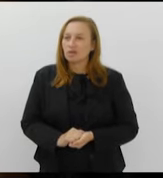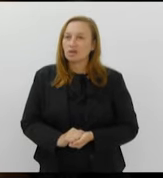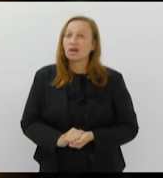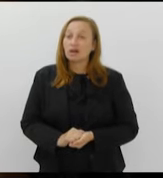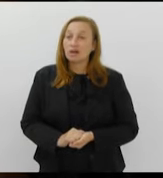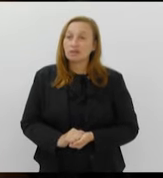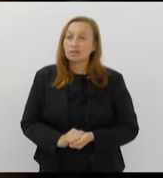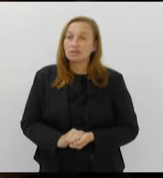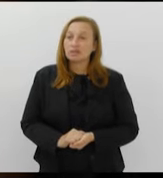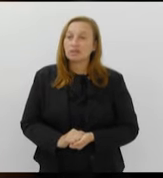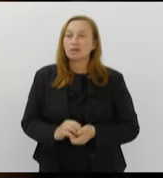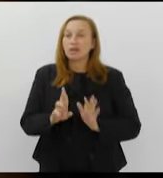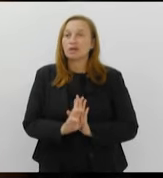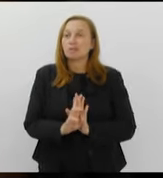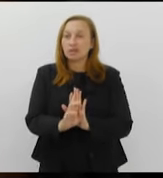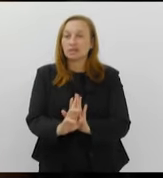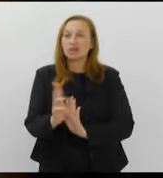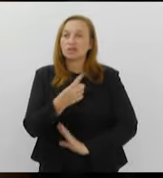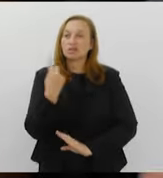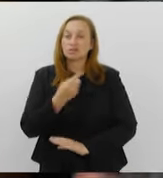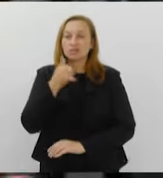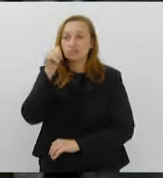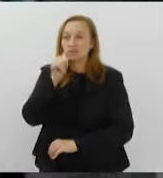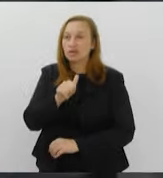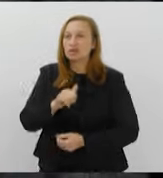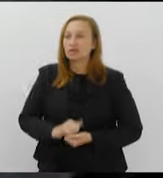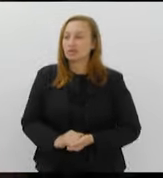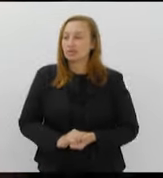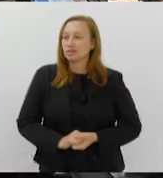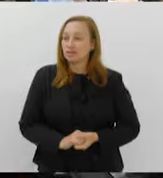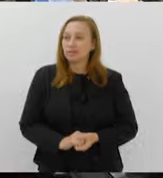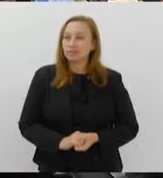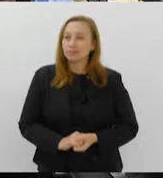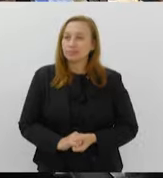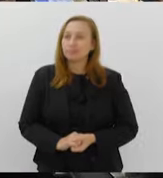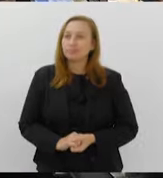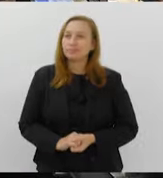representará as nossas mulheres, como há muitos anos vem fazendo.